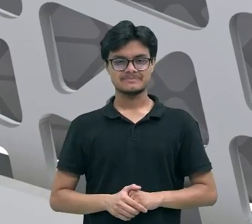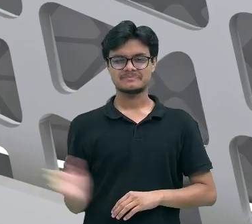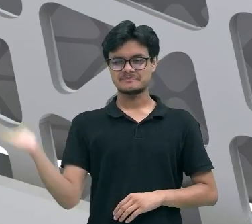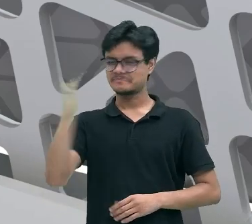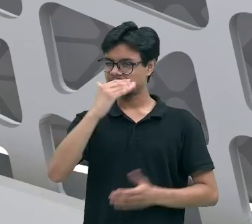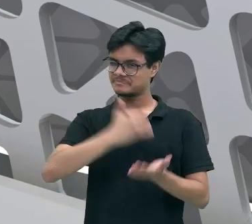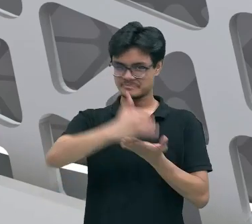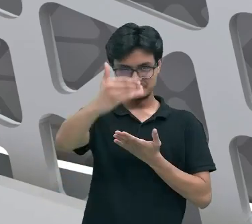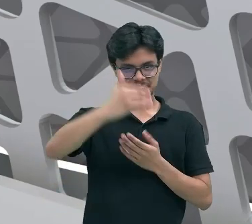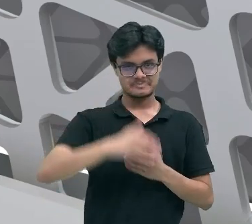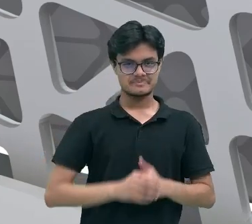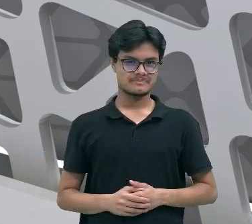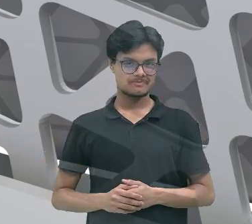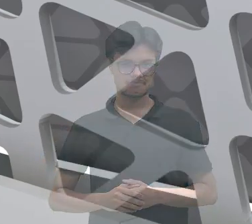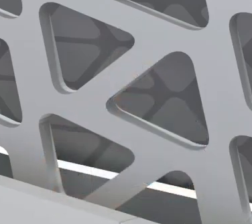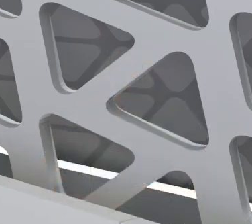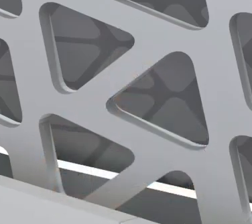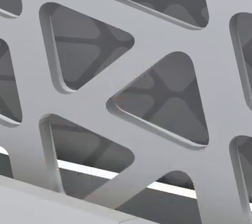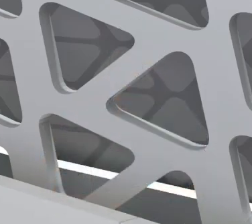lá, vamos para nossa aula.